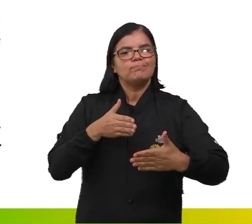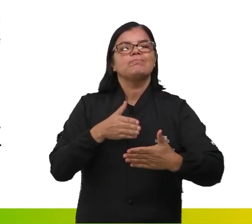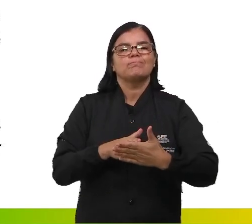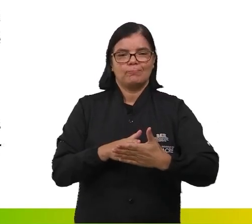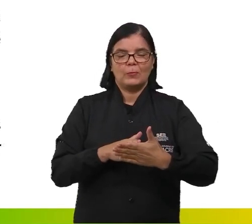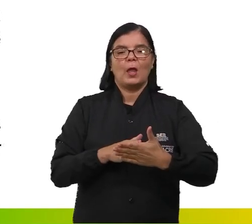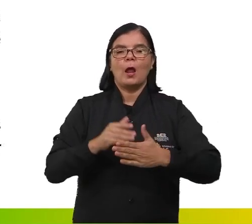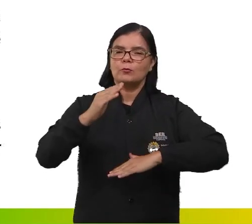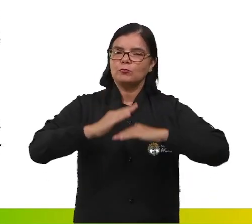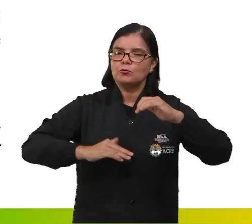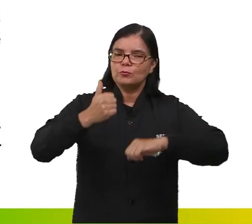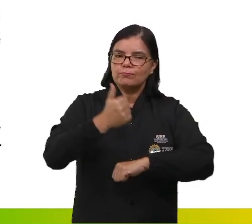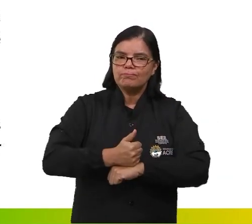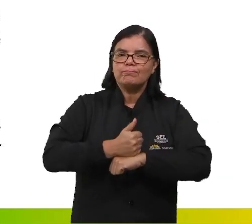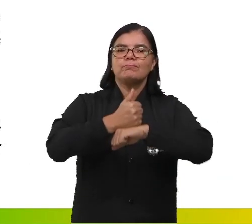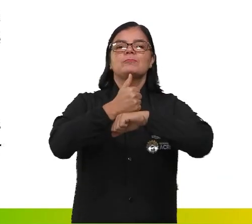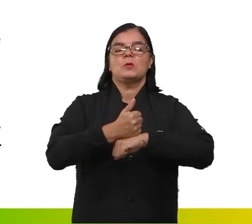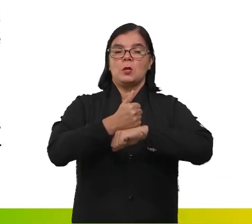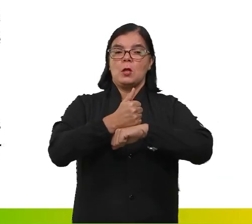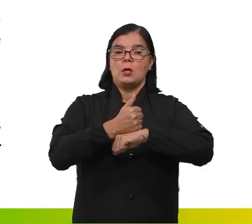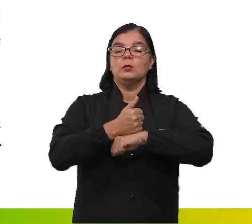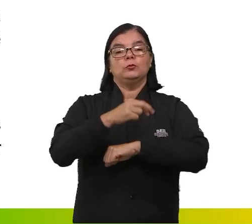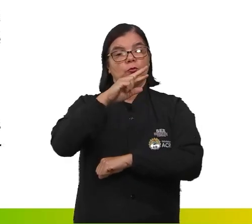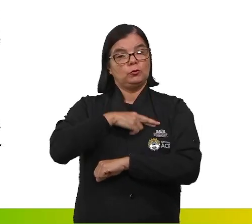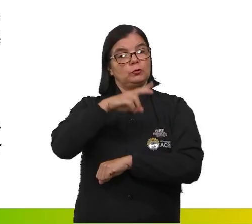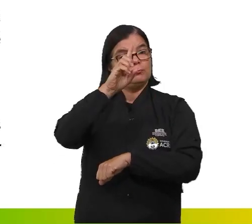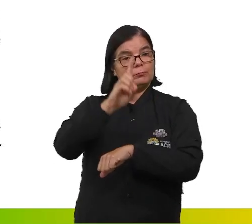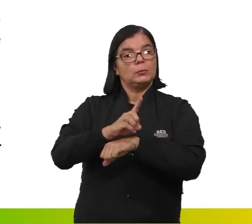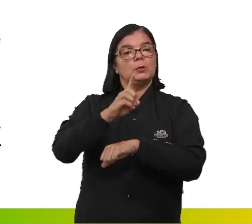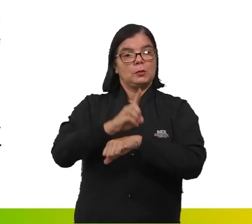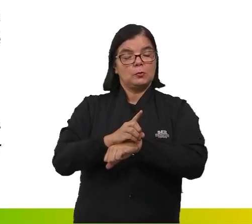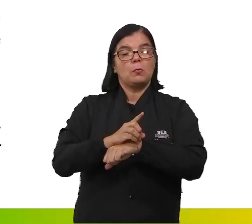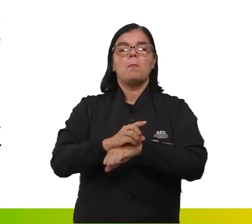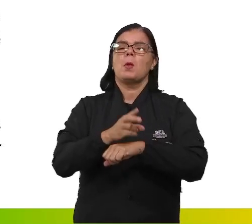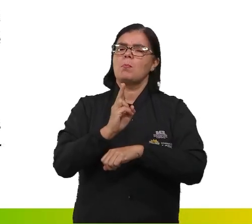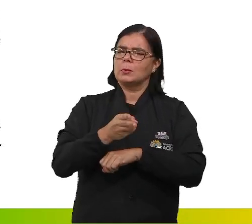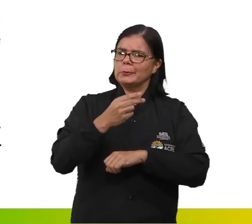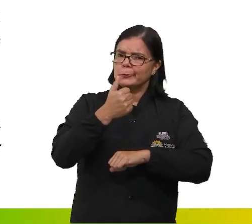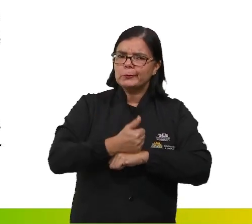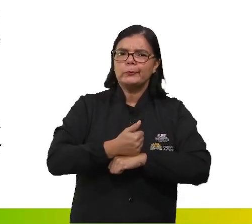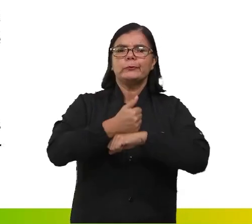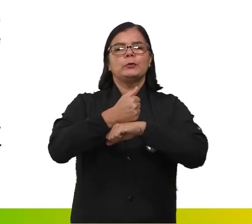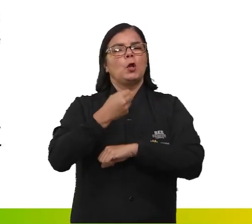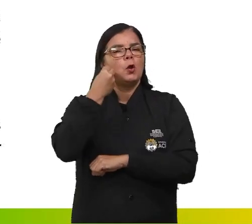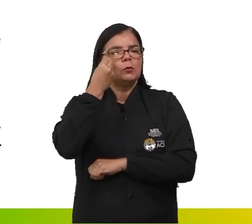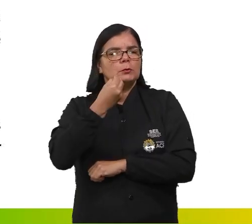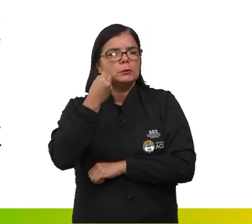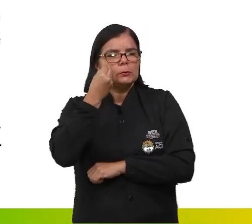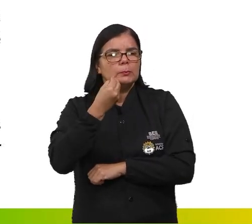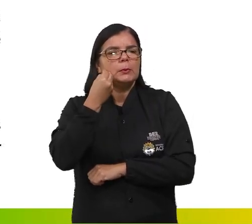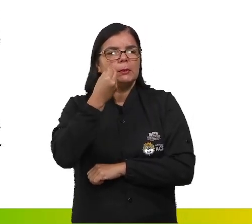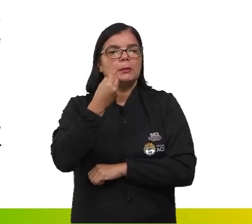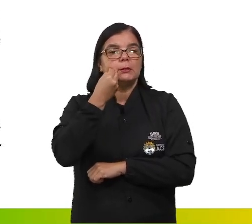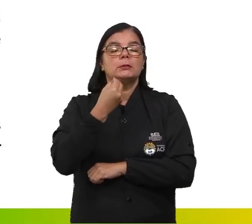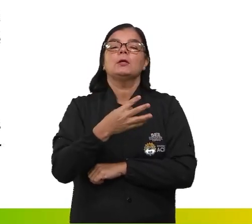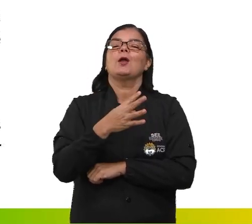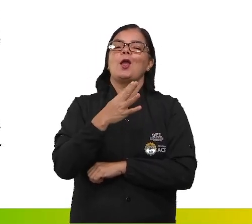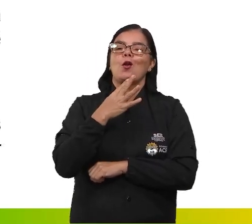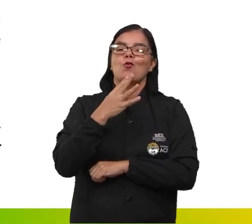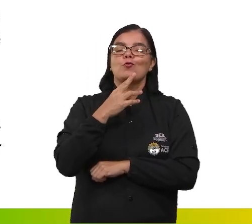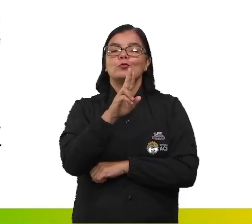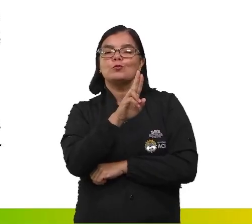para ascender a cargos de liderança e direção, mesmo com qualificação e com